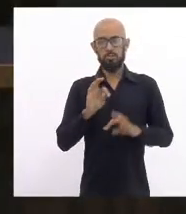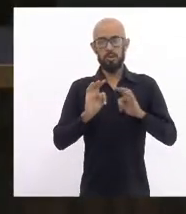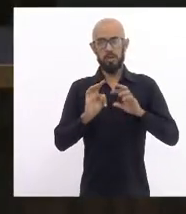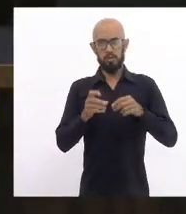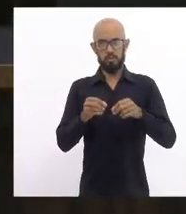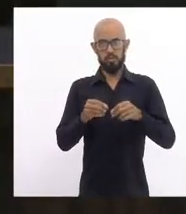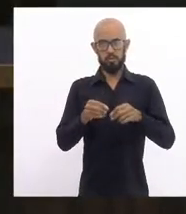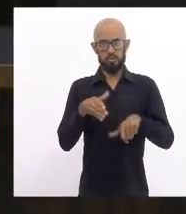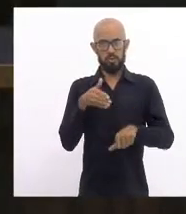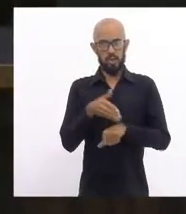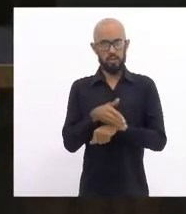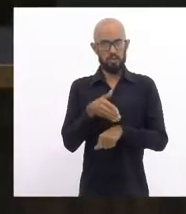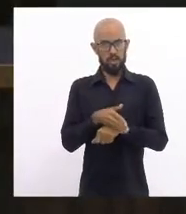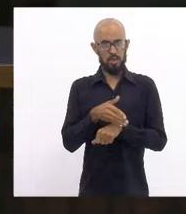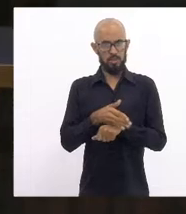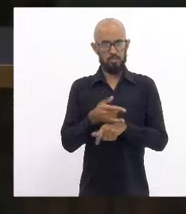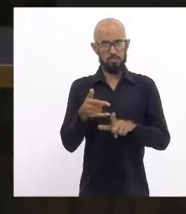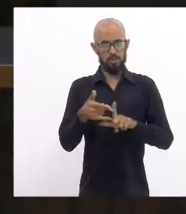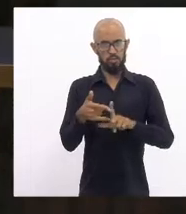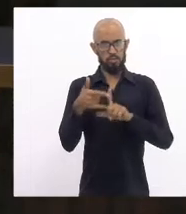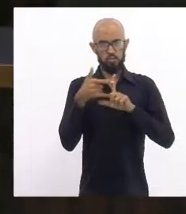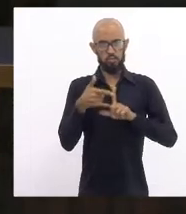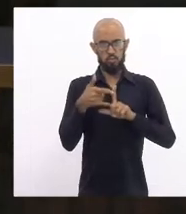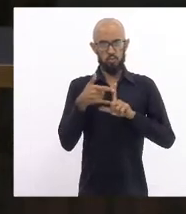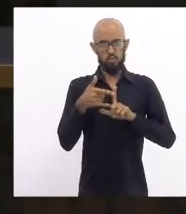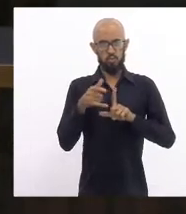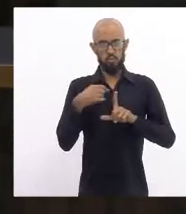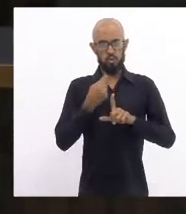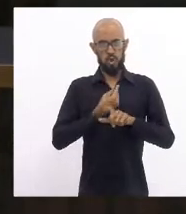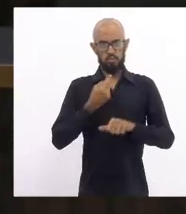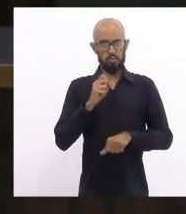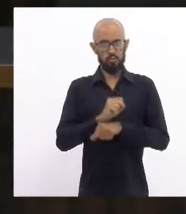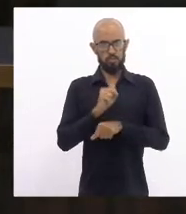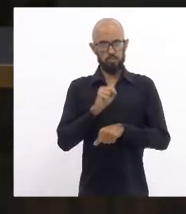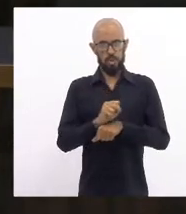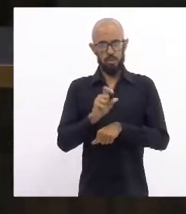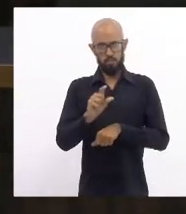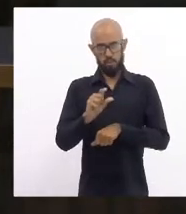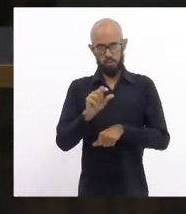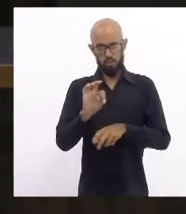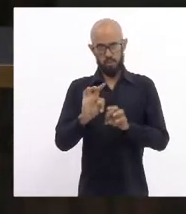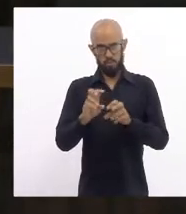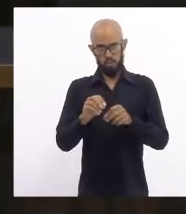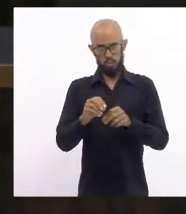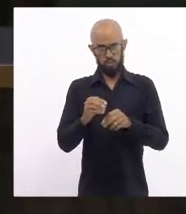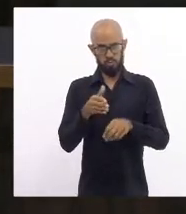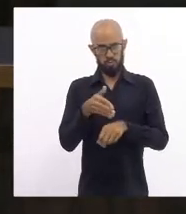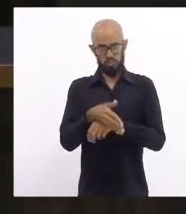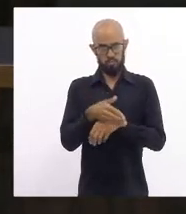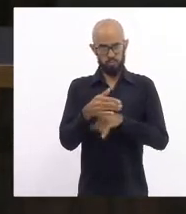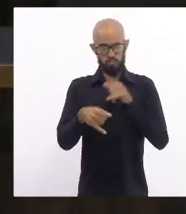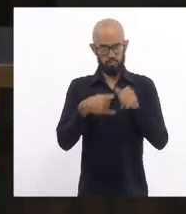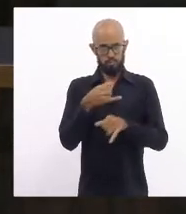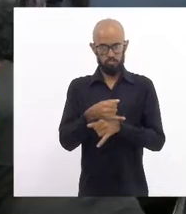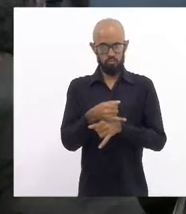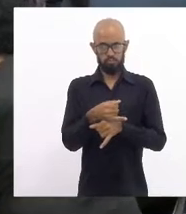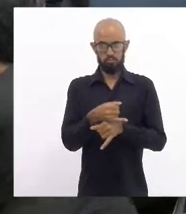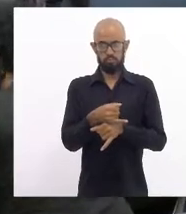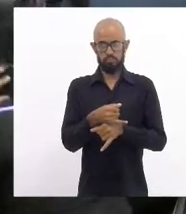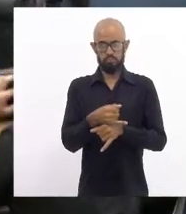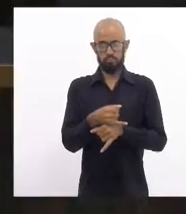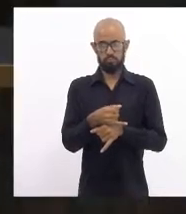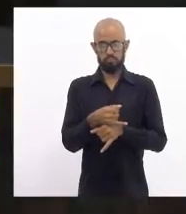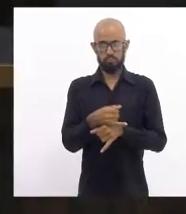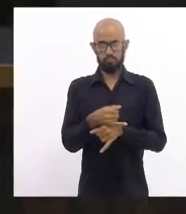acessem pelo Zoom, que tentem, nós vamos aguardar um pouco para que todos possam se conectar e participar da sessão. E